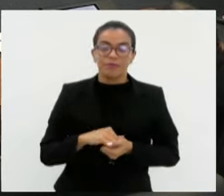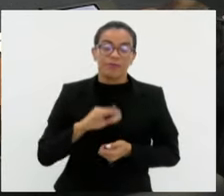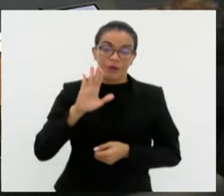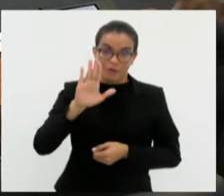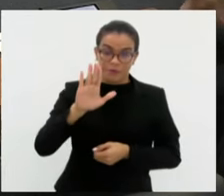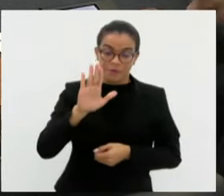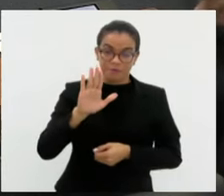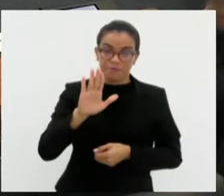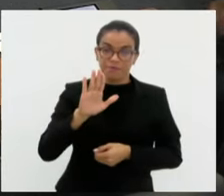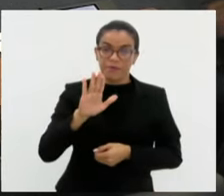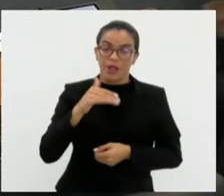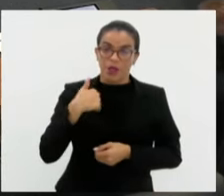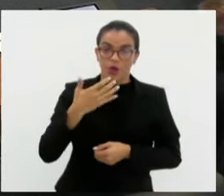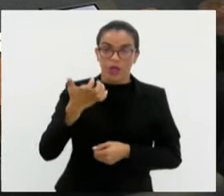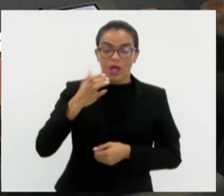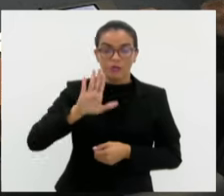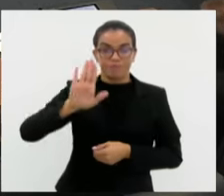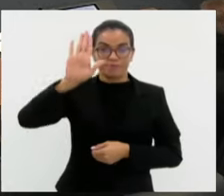seguinte sentido.